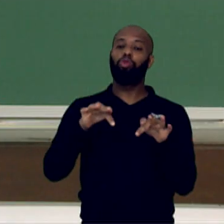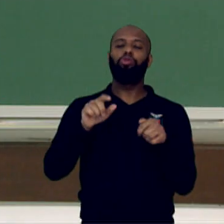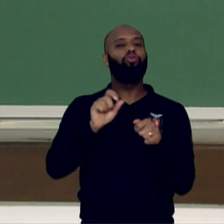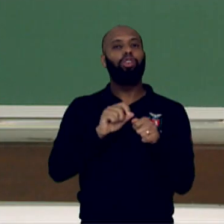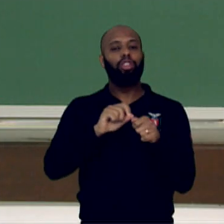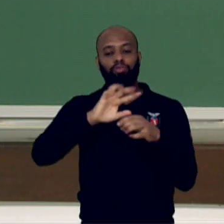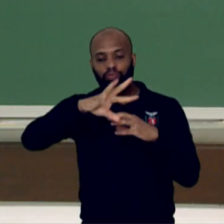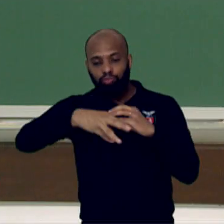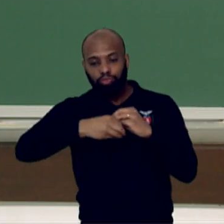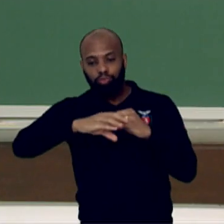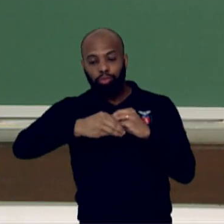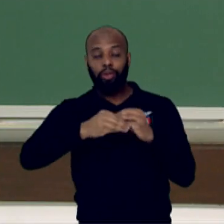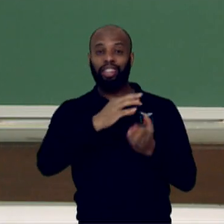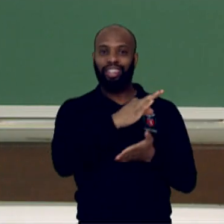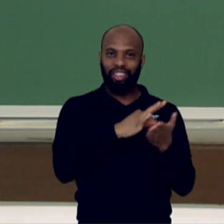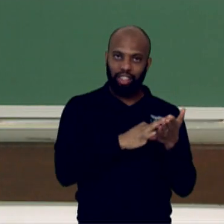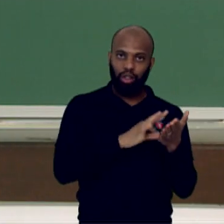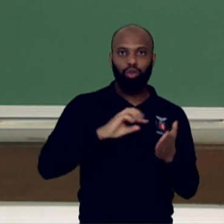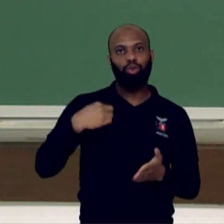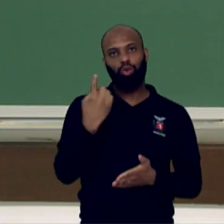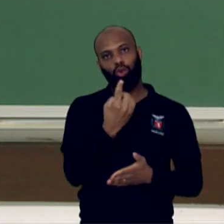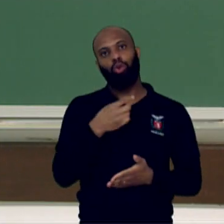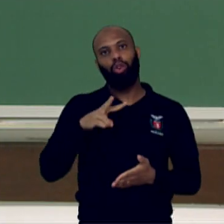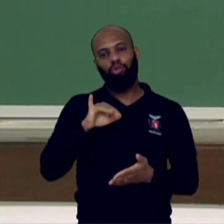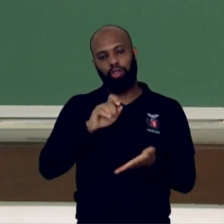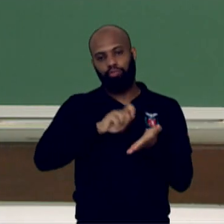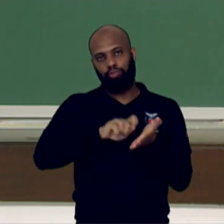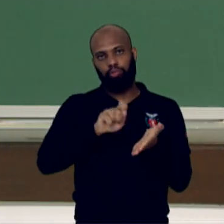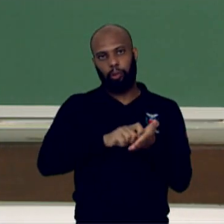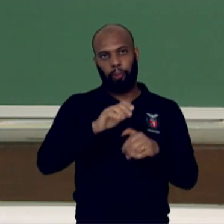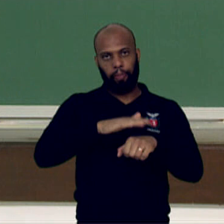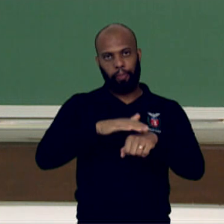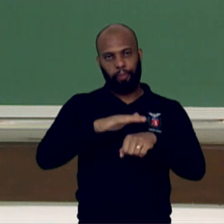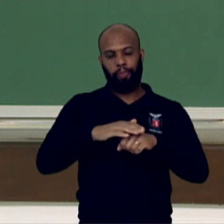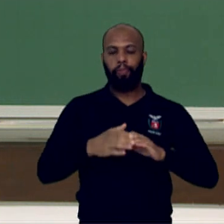parte do texto. Então vai ter um momento de produção textual.